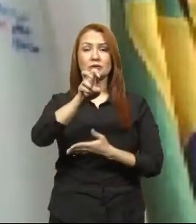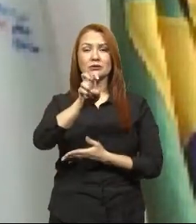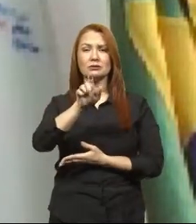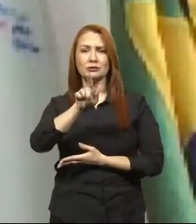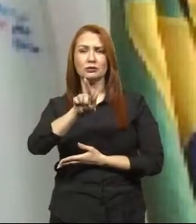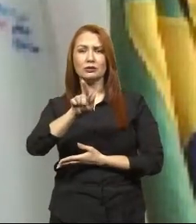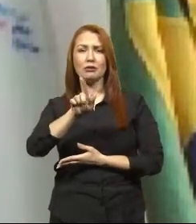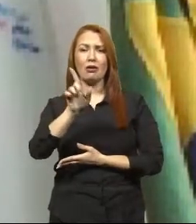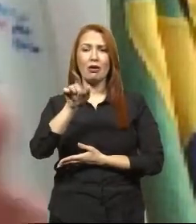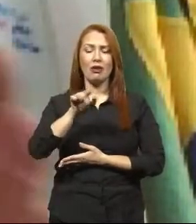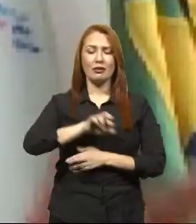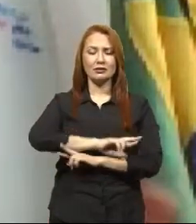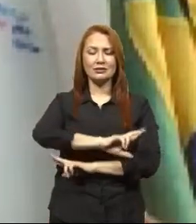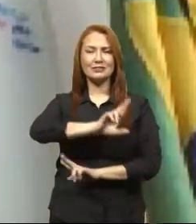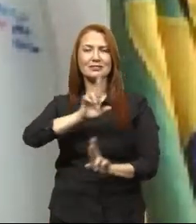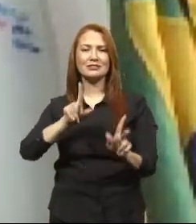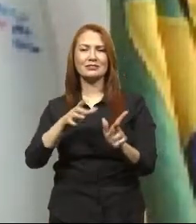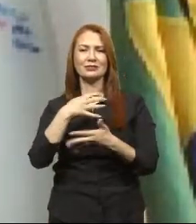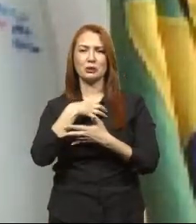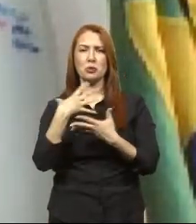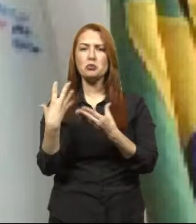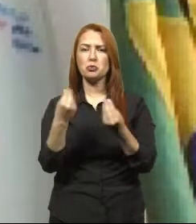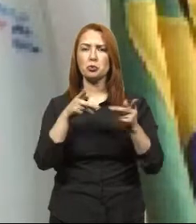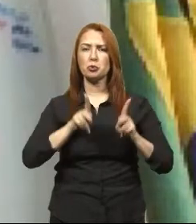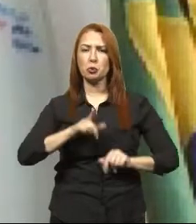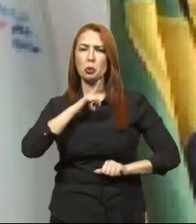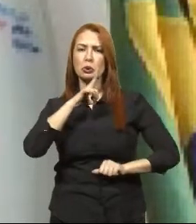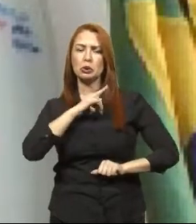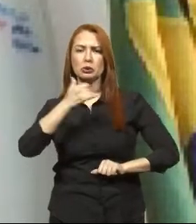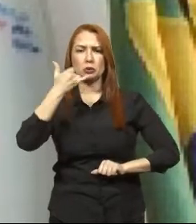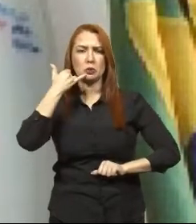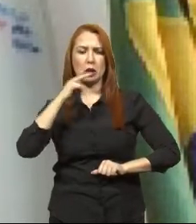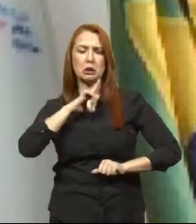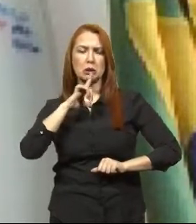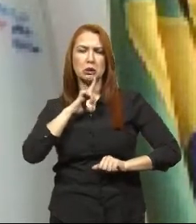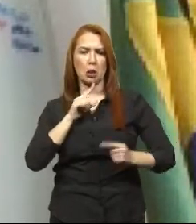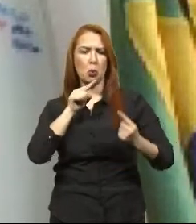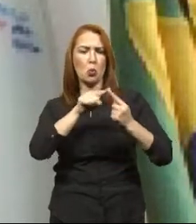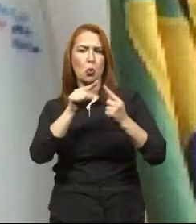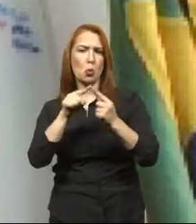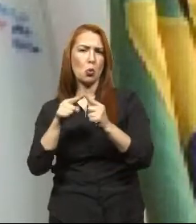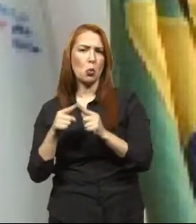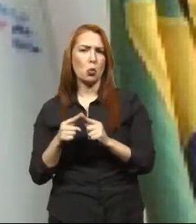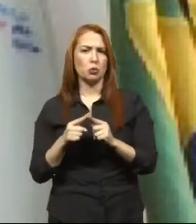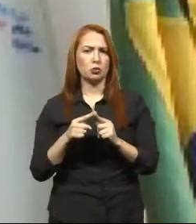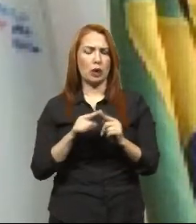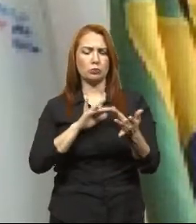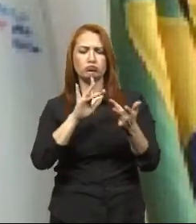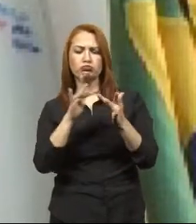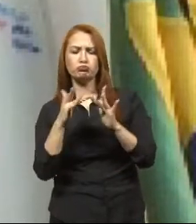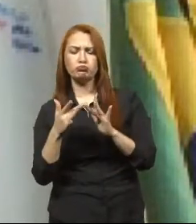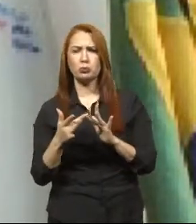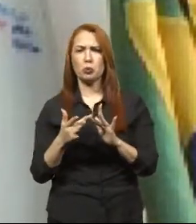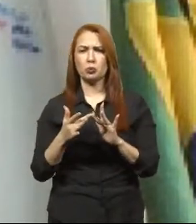né? Muita gente tem o celular, tem a conectividade, só que agora as coisas vão começar a se conectar.